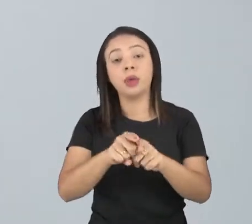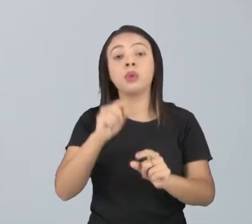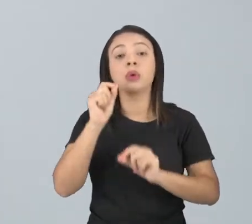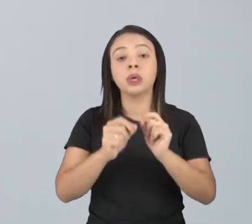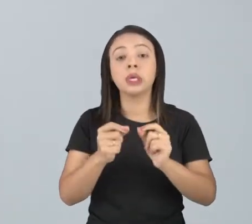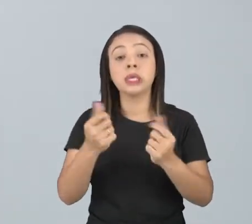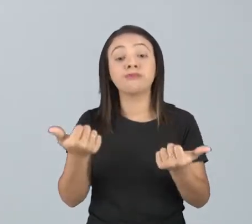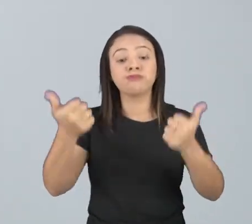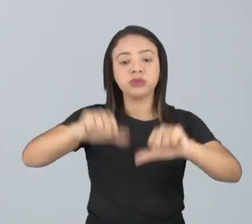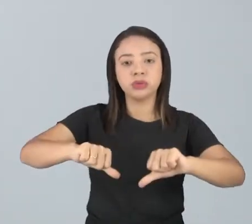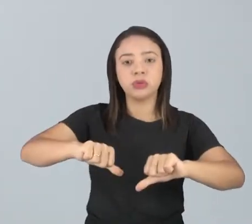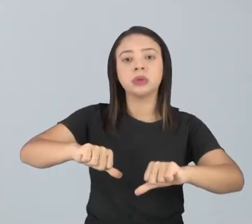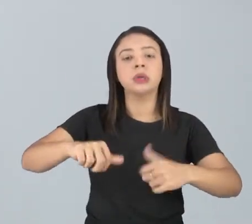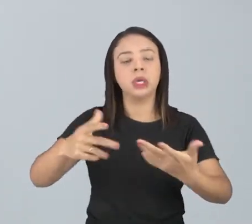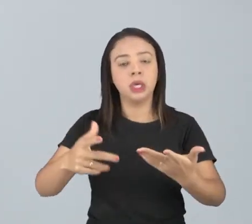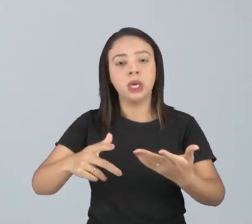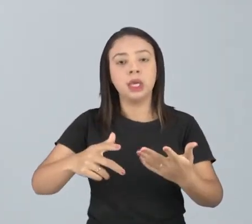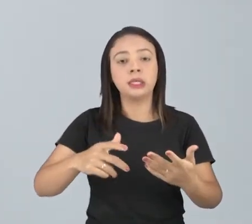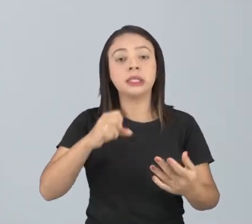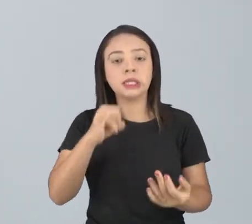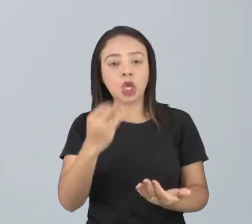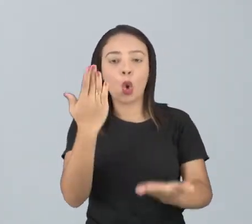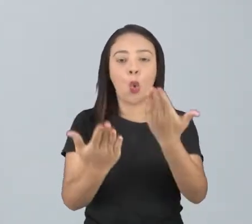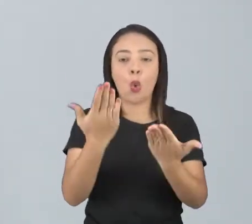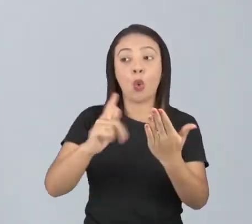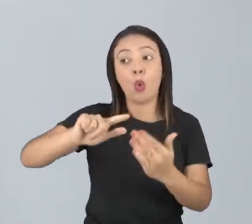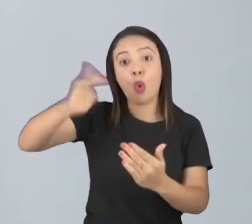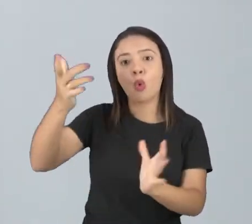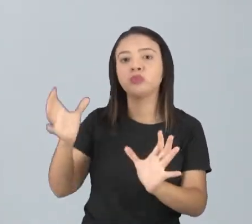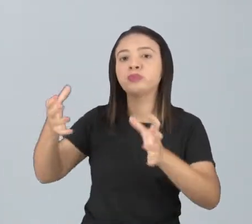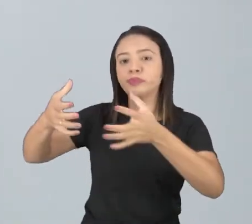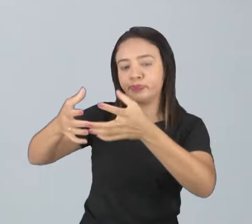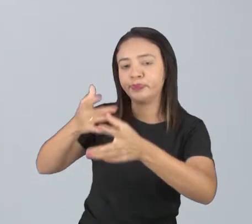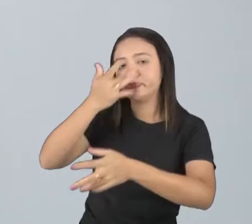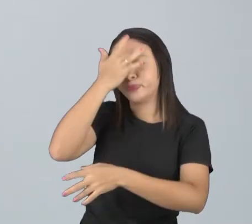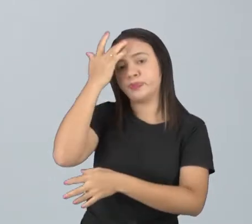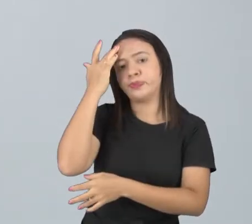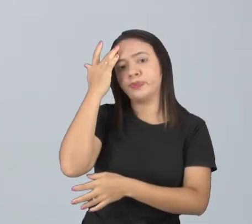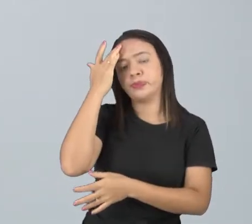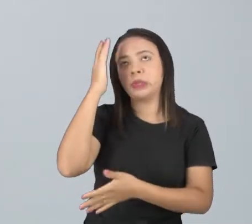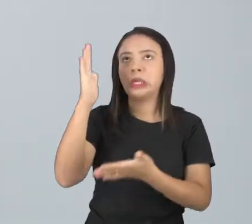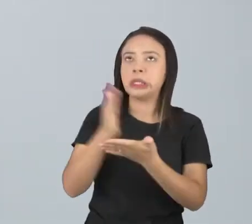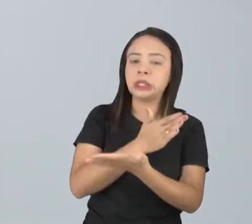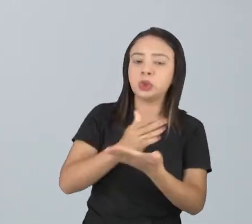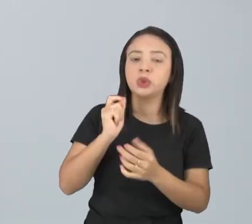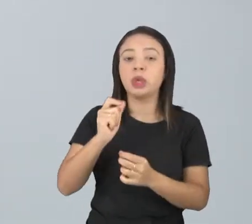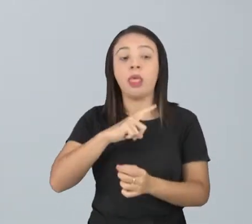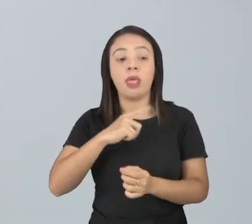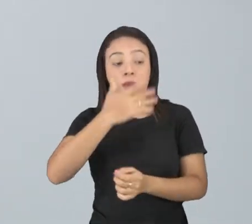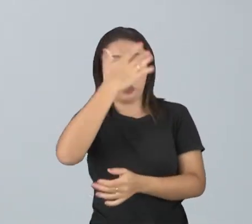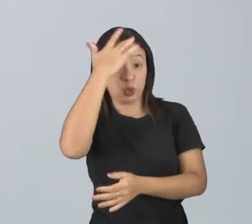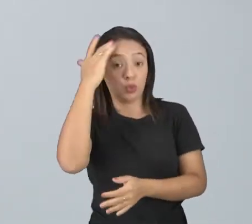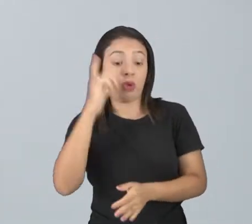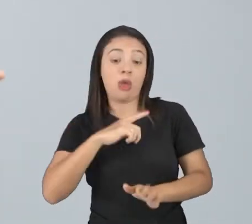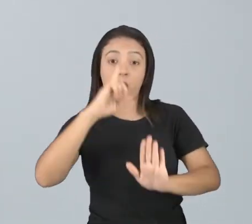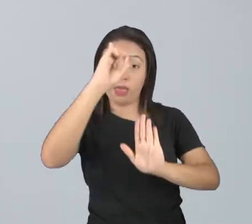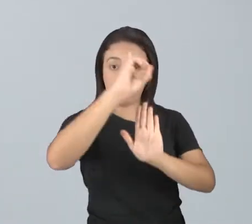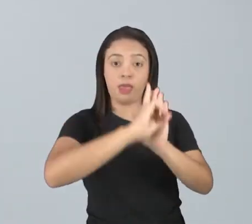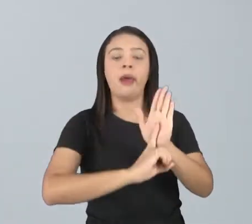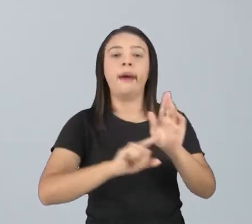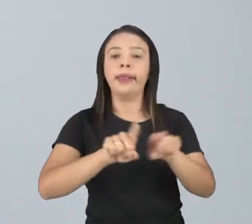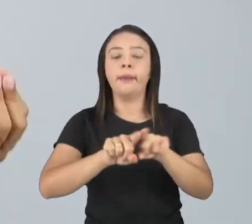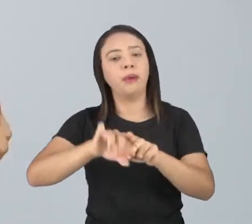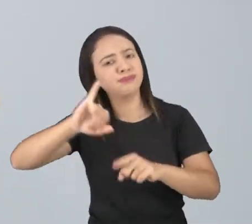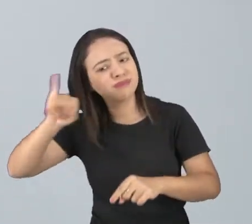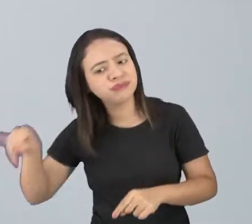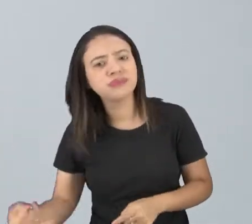em detrimento de outras pessoas, certo? Então, muitas vezes, algumas pessoas têm direitos e oportunidades